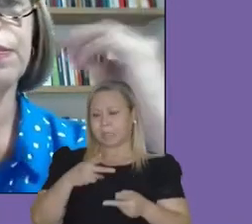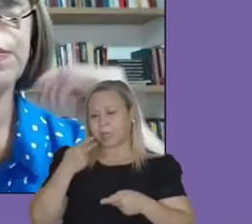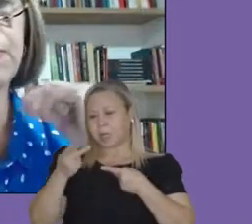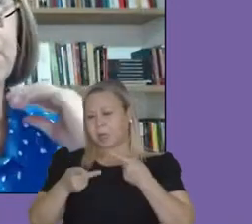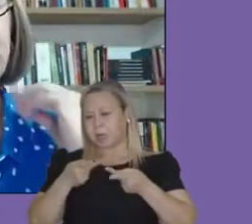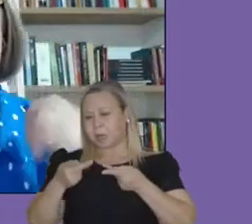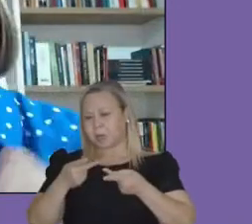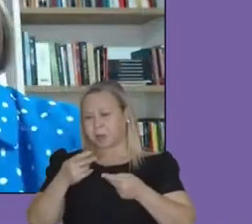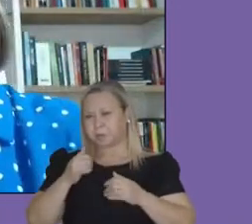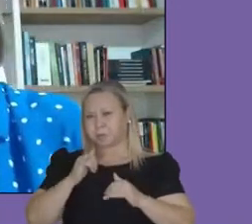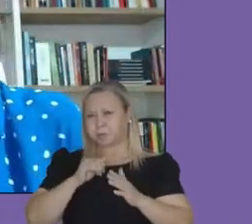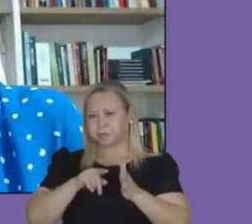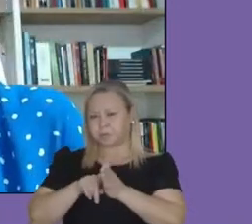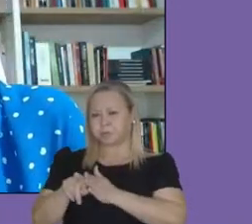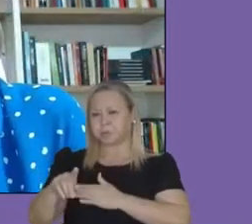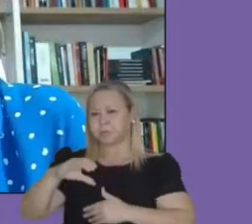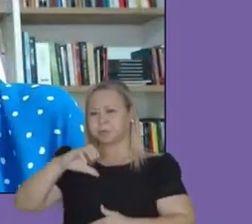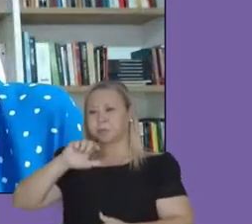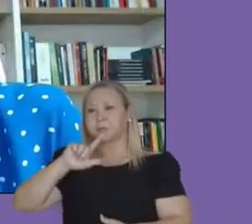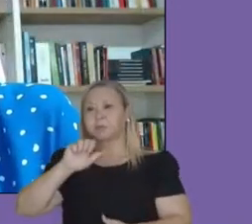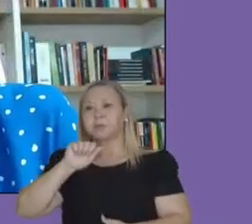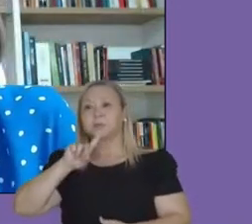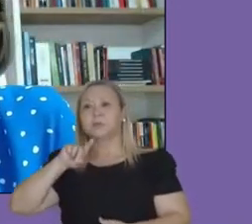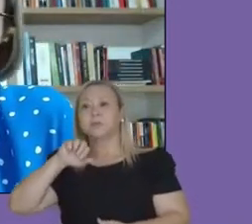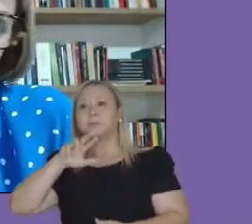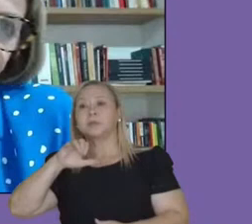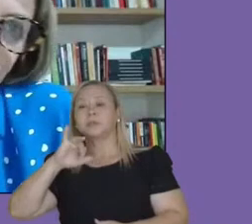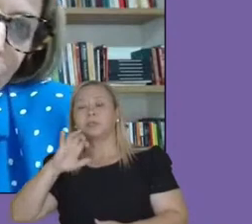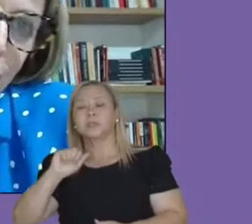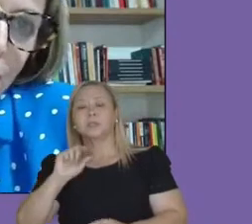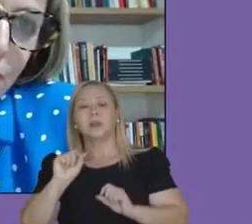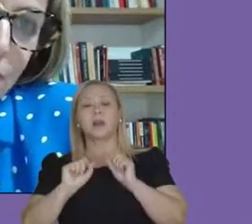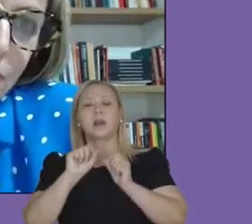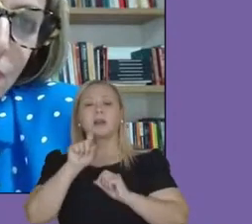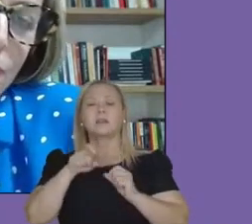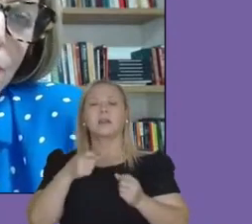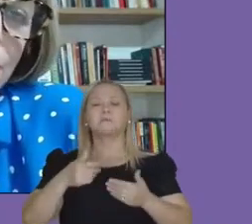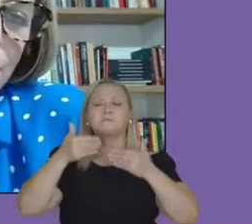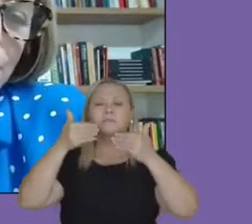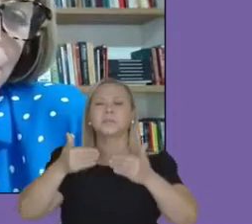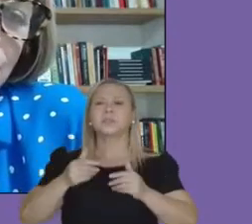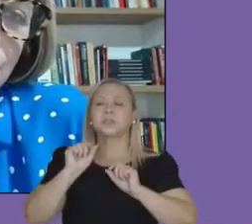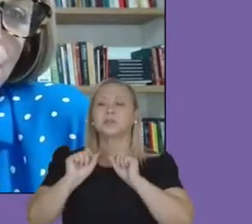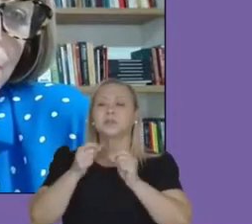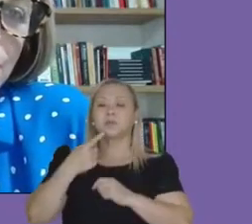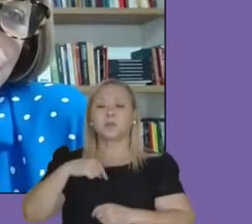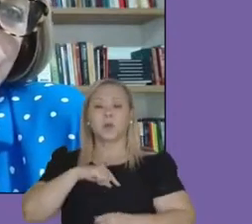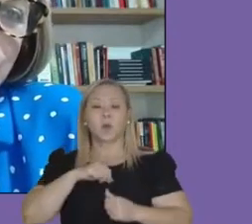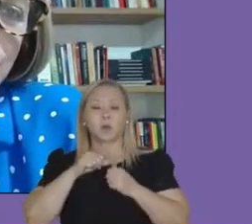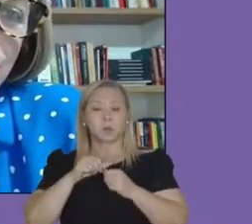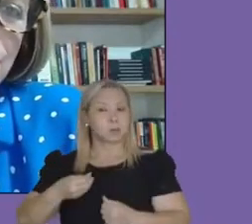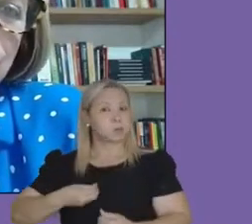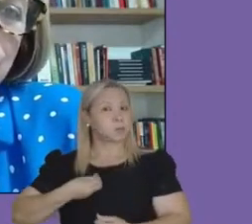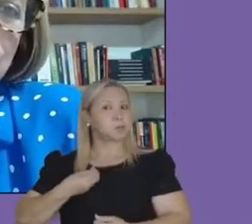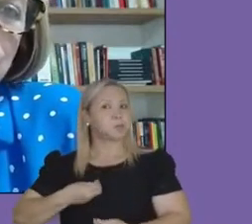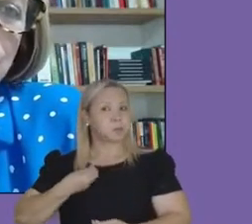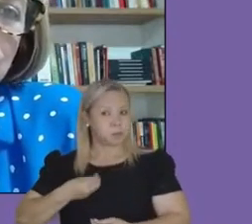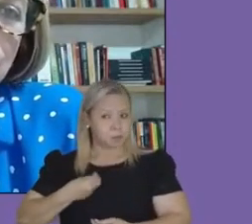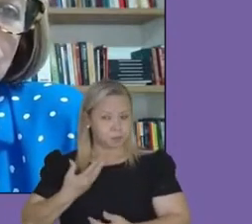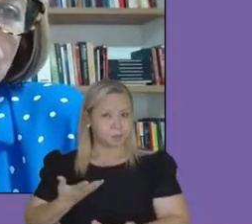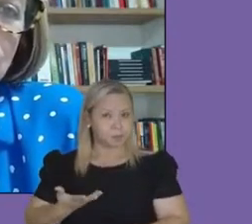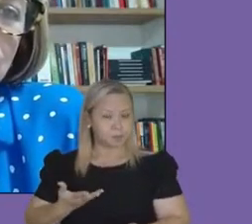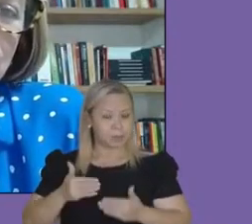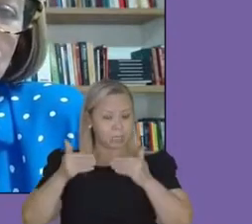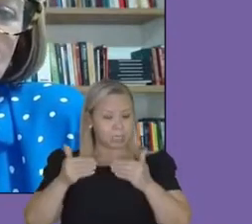a Cláudia, que é a seguinte: diante do que nós estamos vivendo